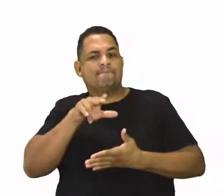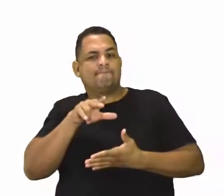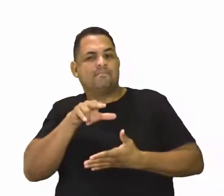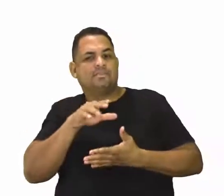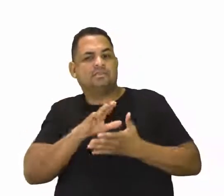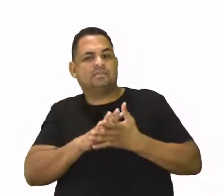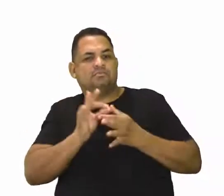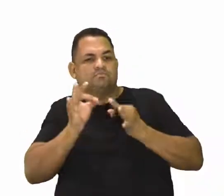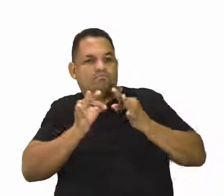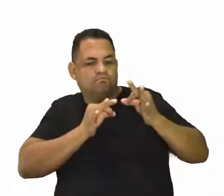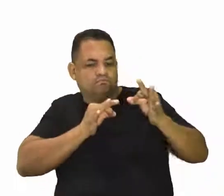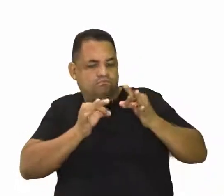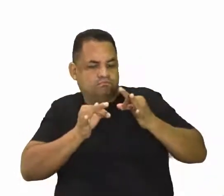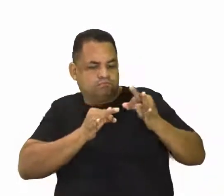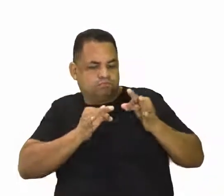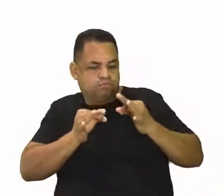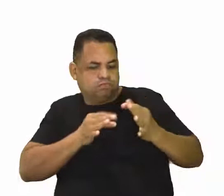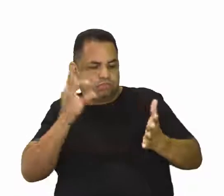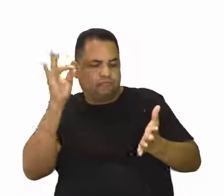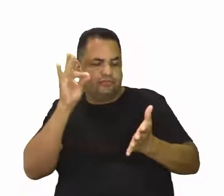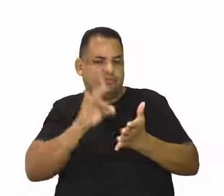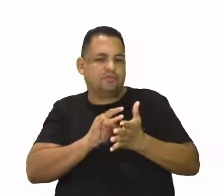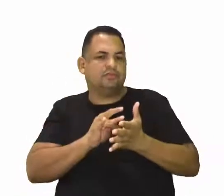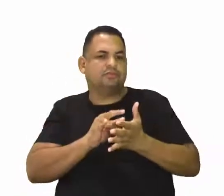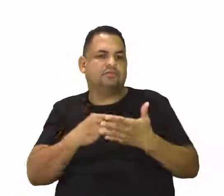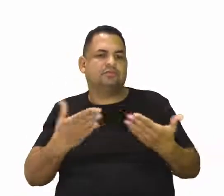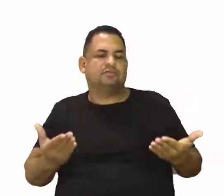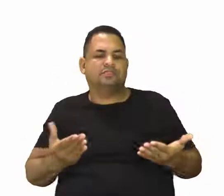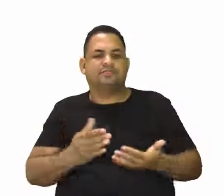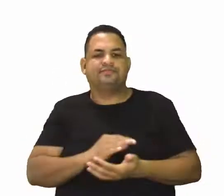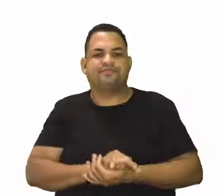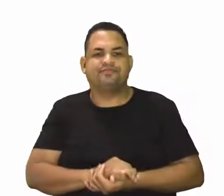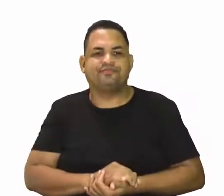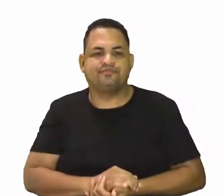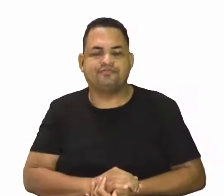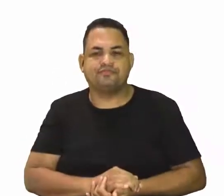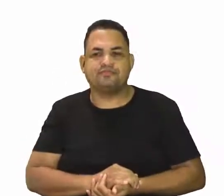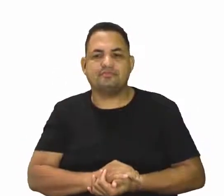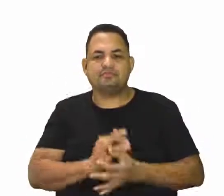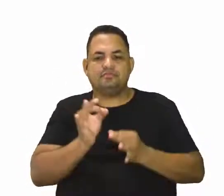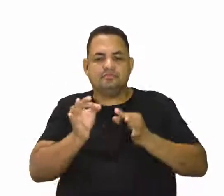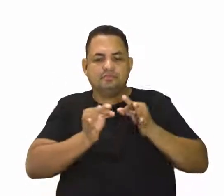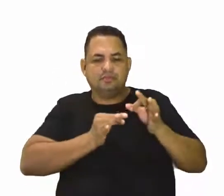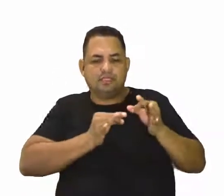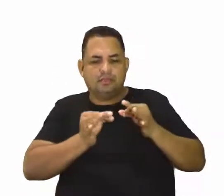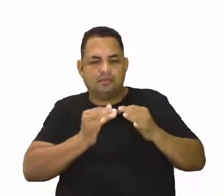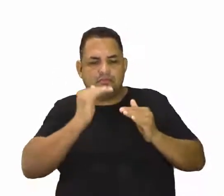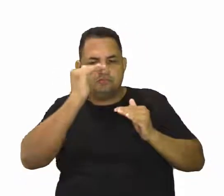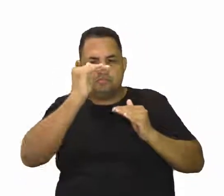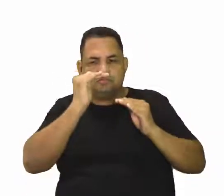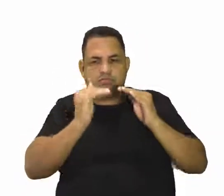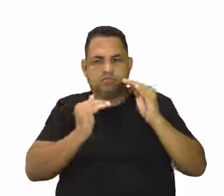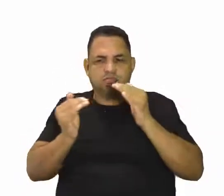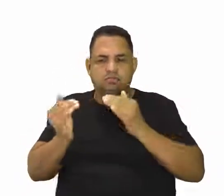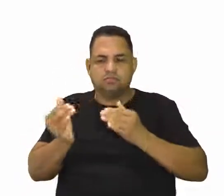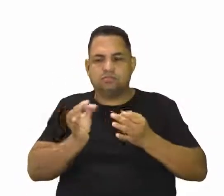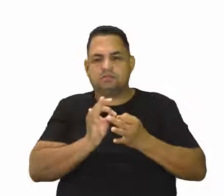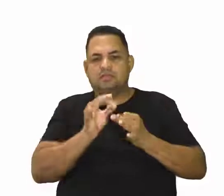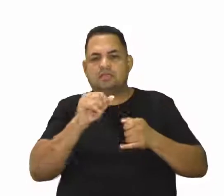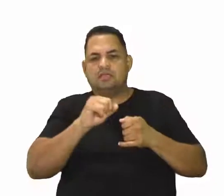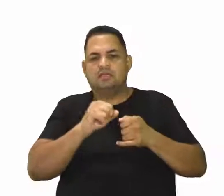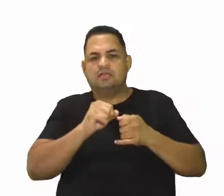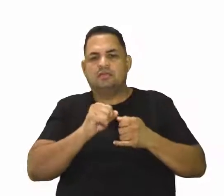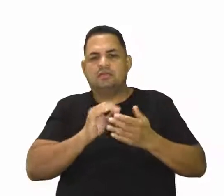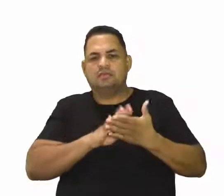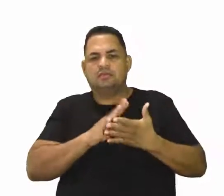semelhantes às conspirações autêntica aí o cara monta um quebra-cabeça o cara